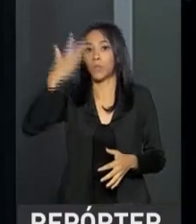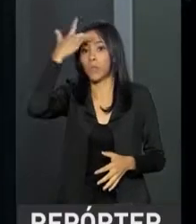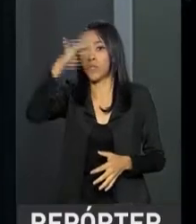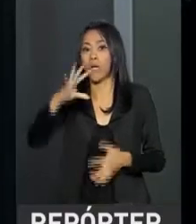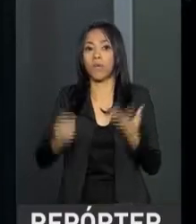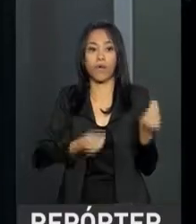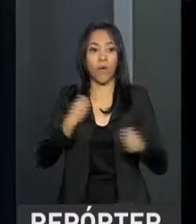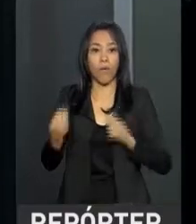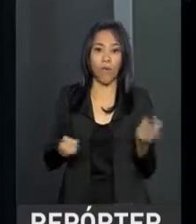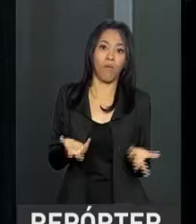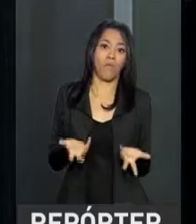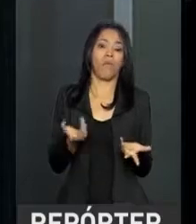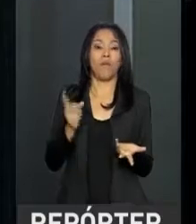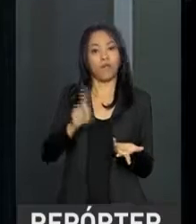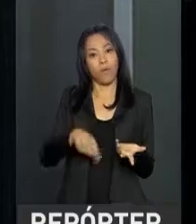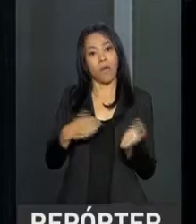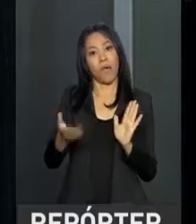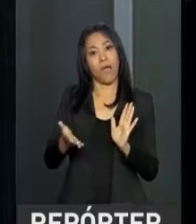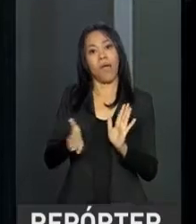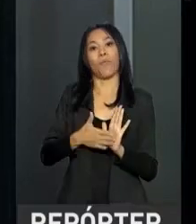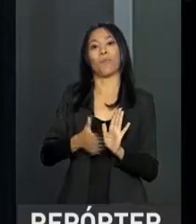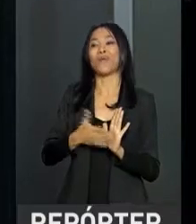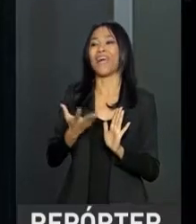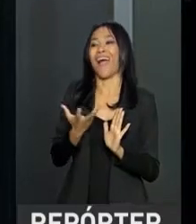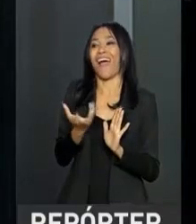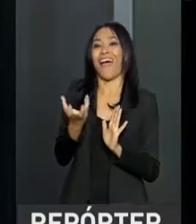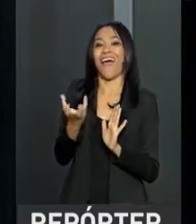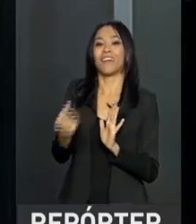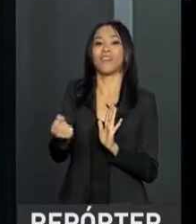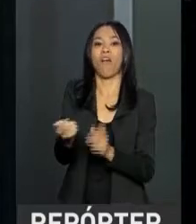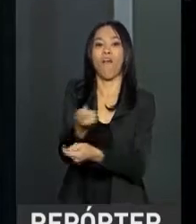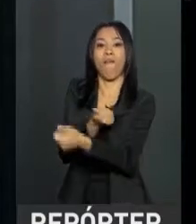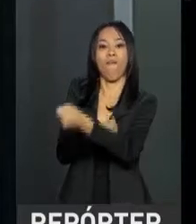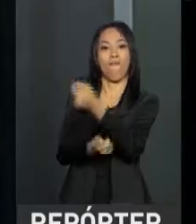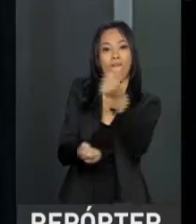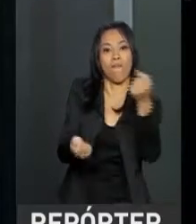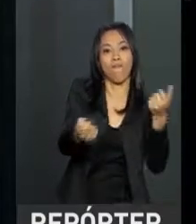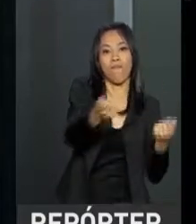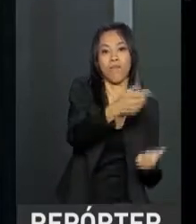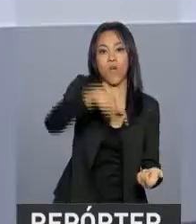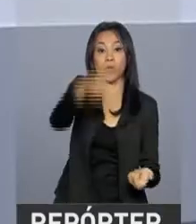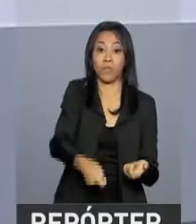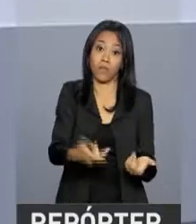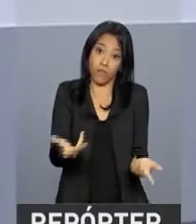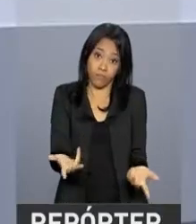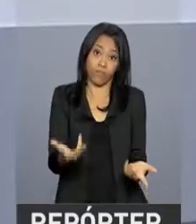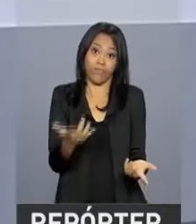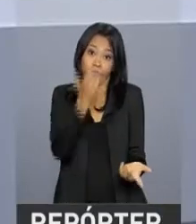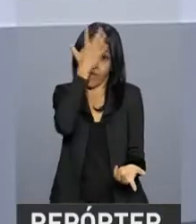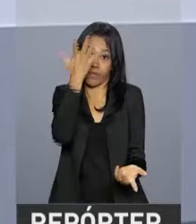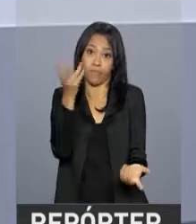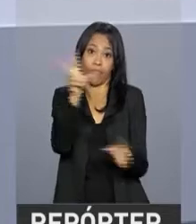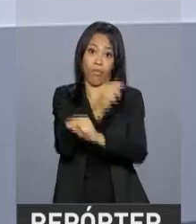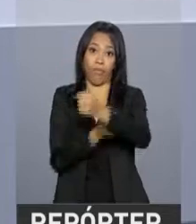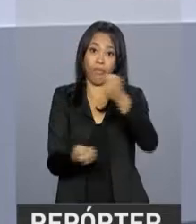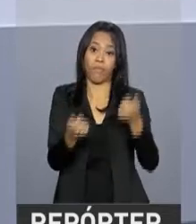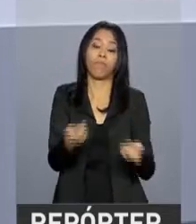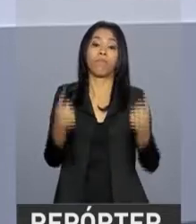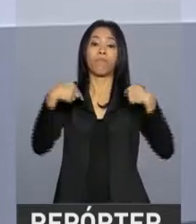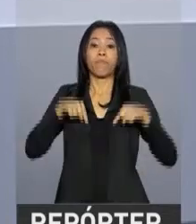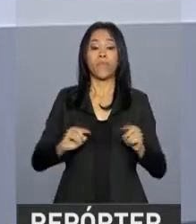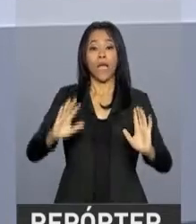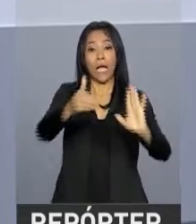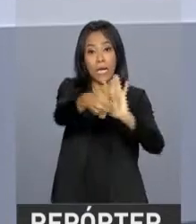indefesa, sobretudo, a propostas populistas, a propostas regressivas, autoritárias. E a Câmara dos